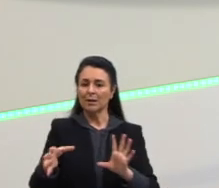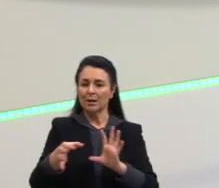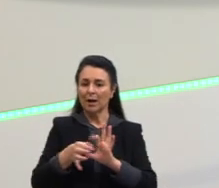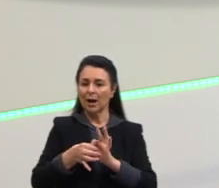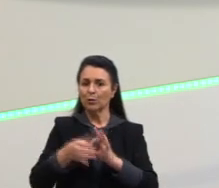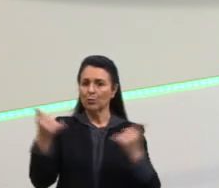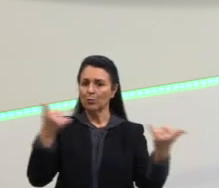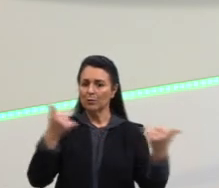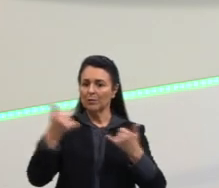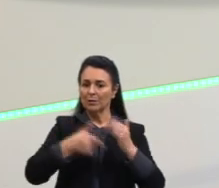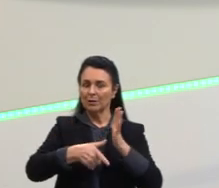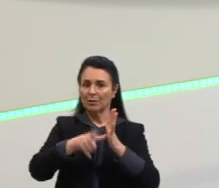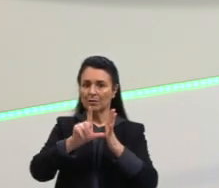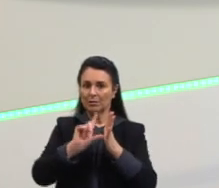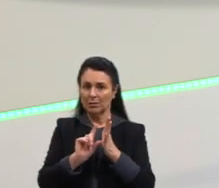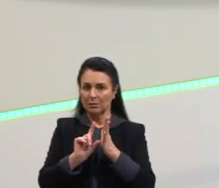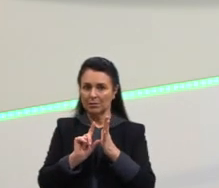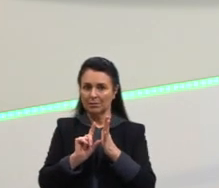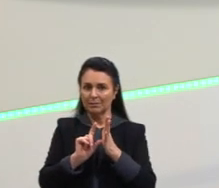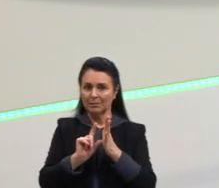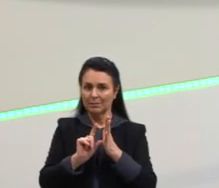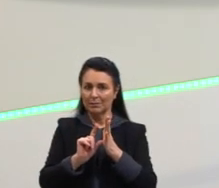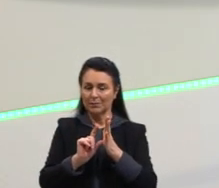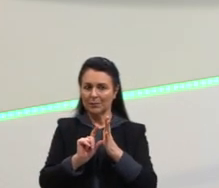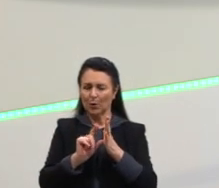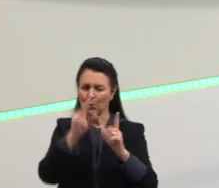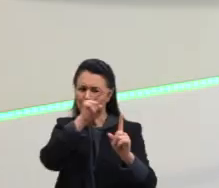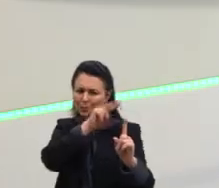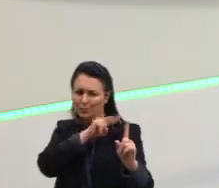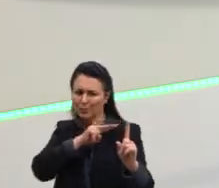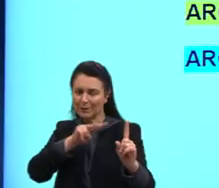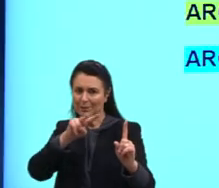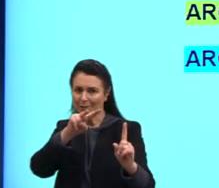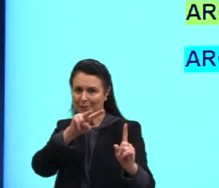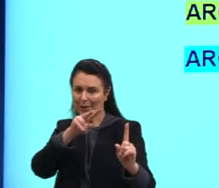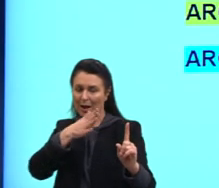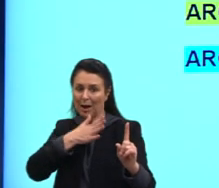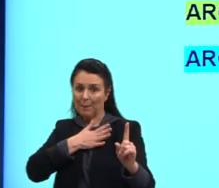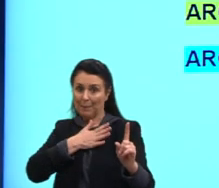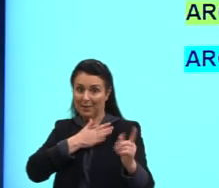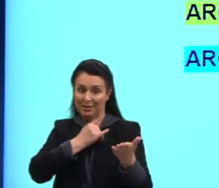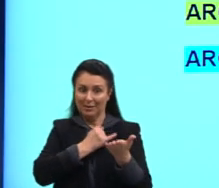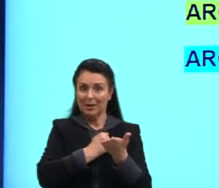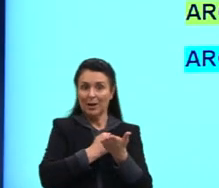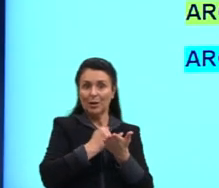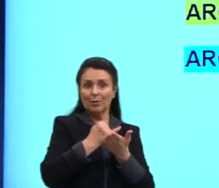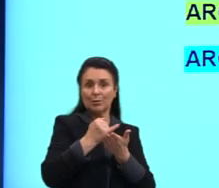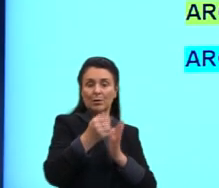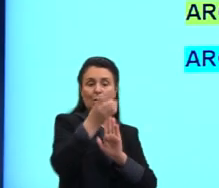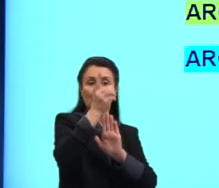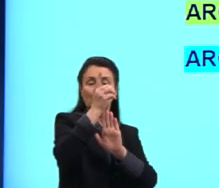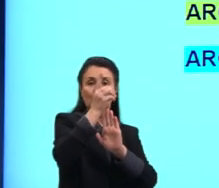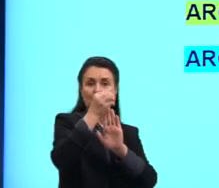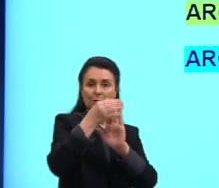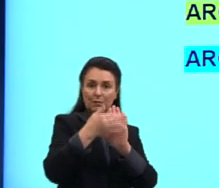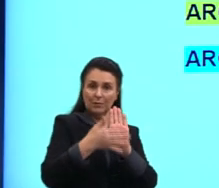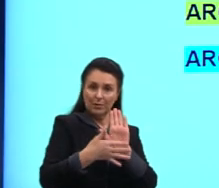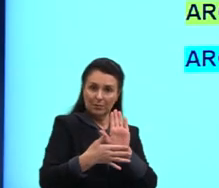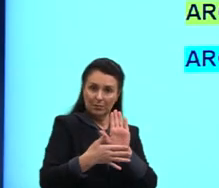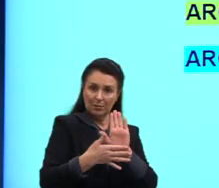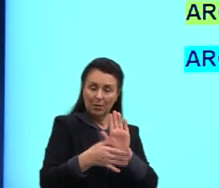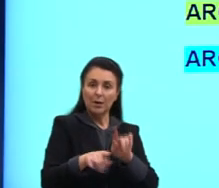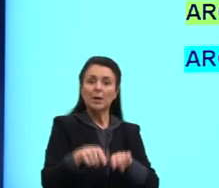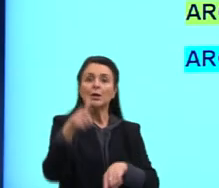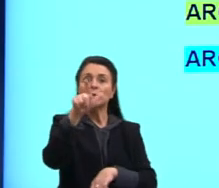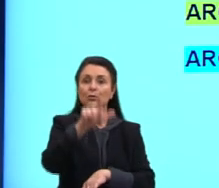informações anteriores que são dadas eu consigo enxergar a minha introdução no desenvolvimento né